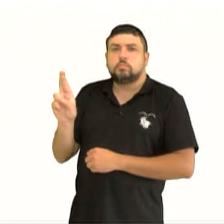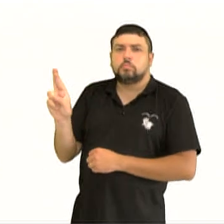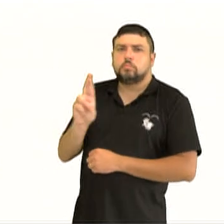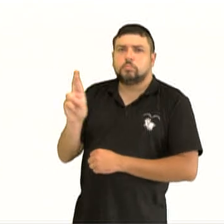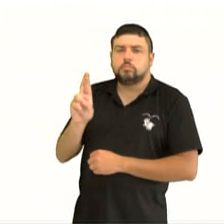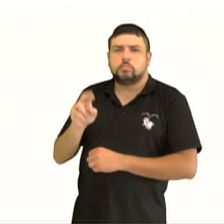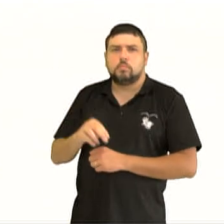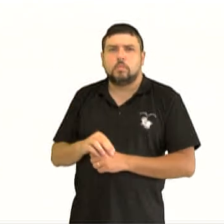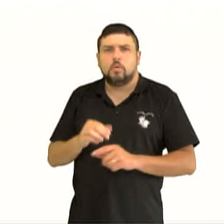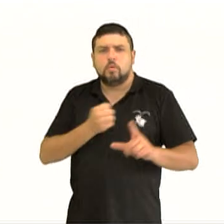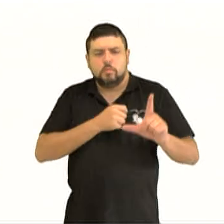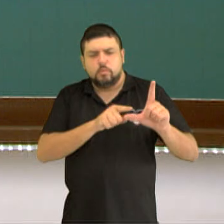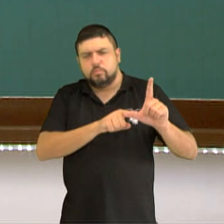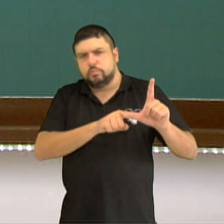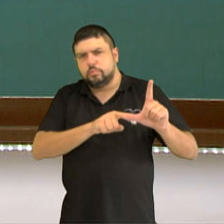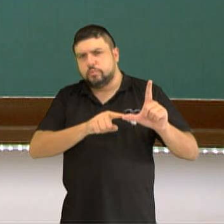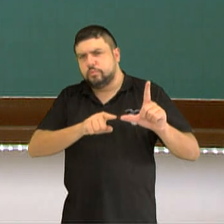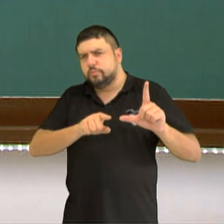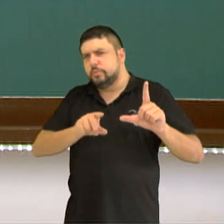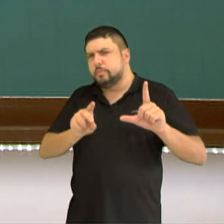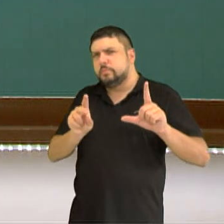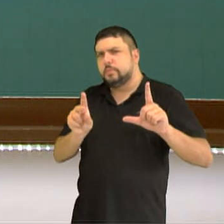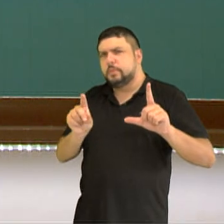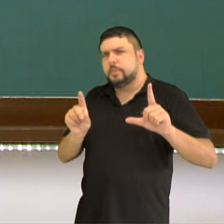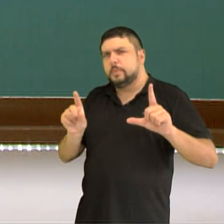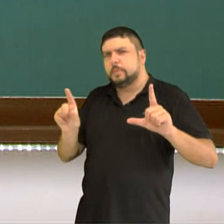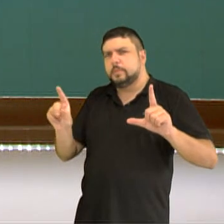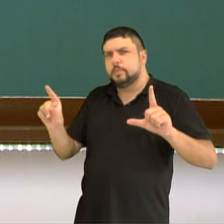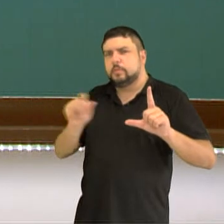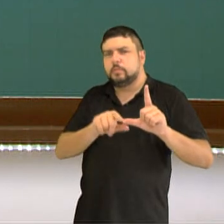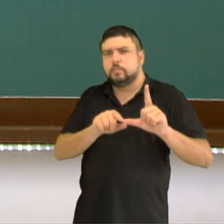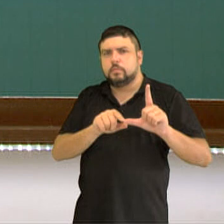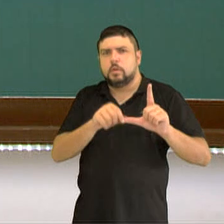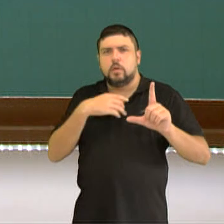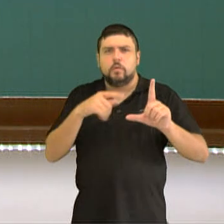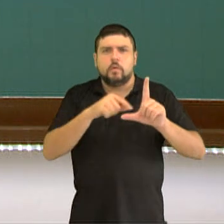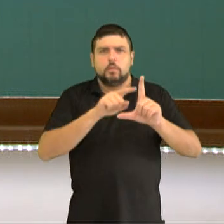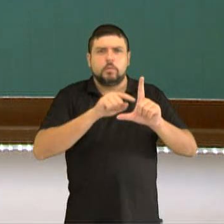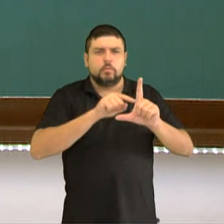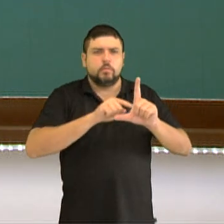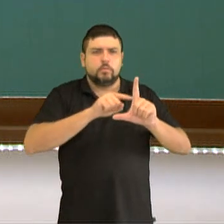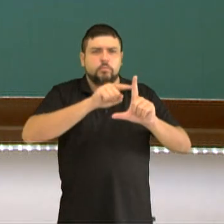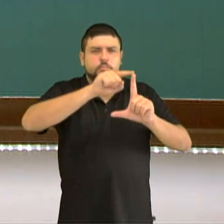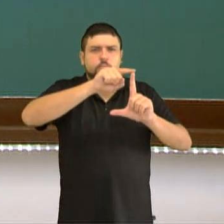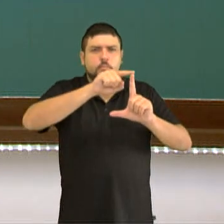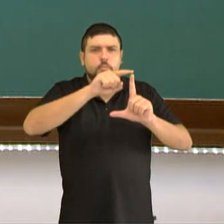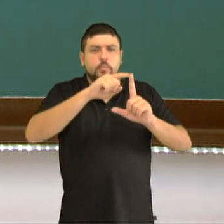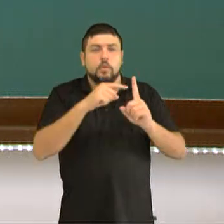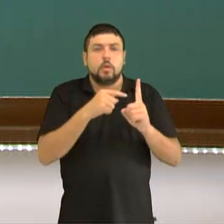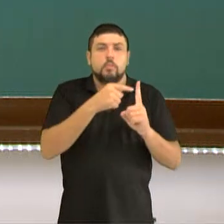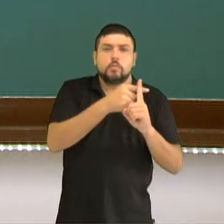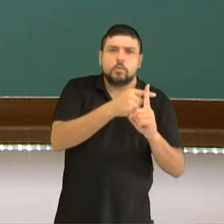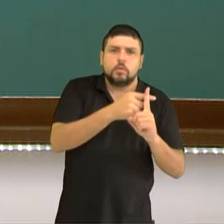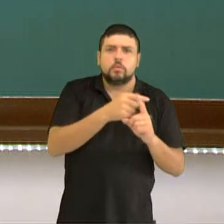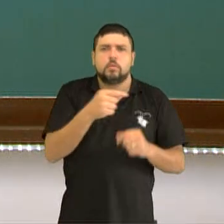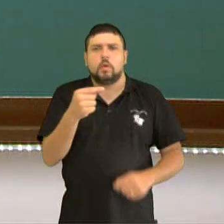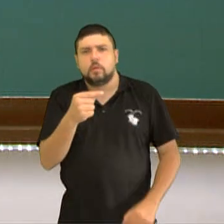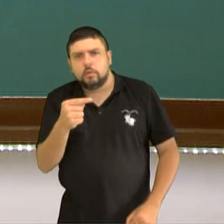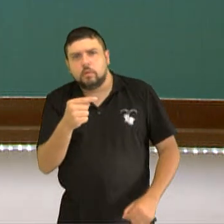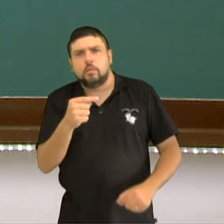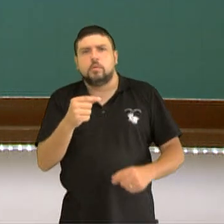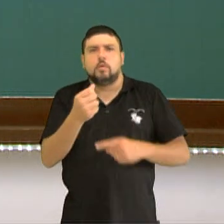números infinitos, que ali vão aparecer os números positivos, negativos, inteiros, as